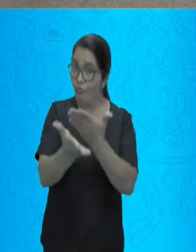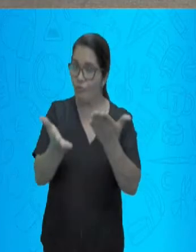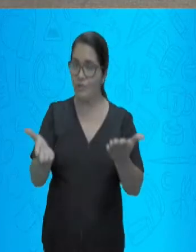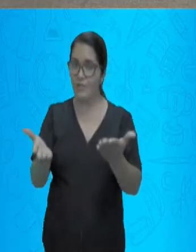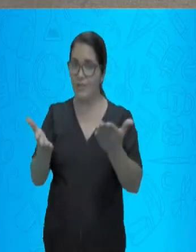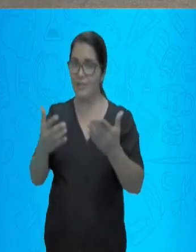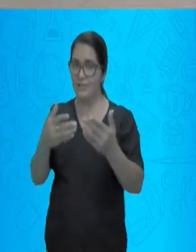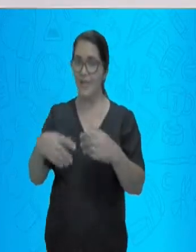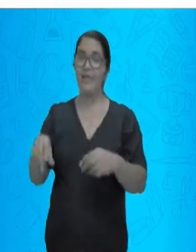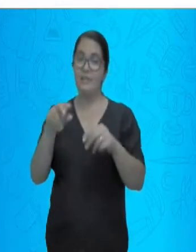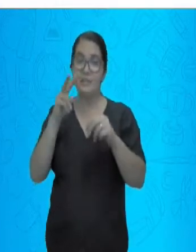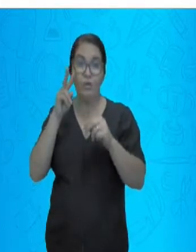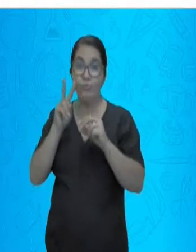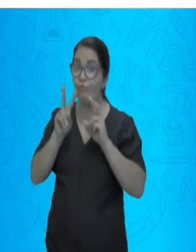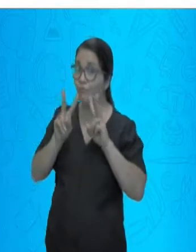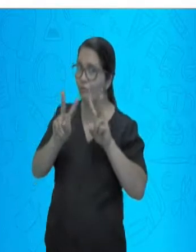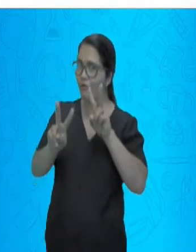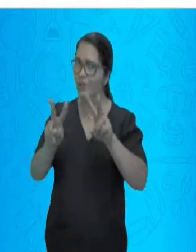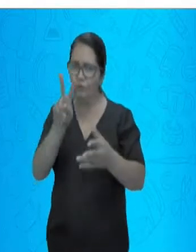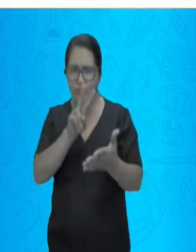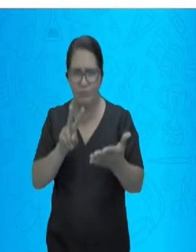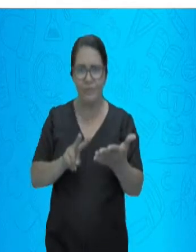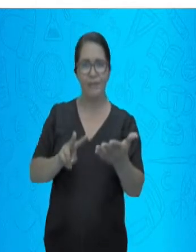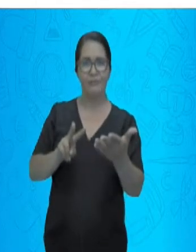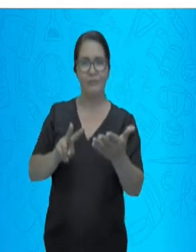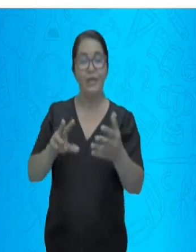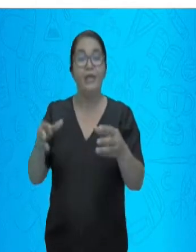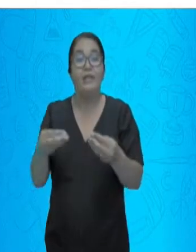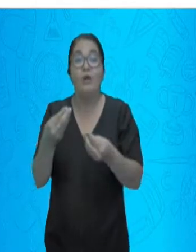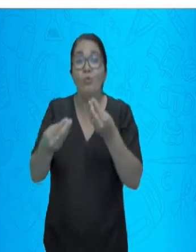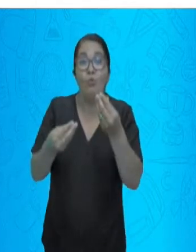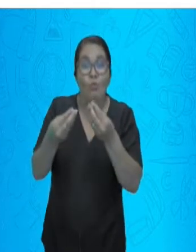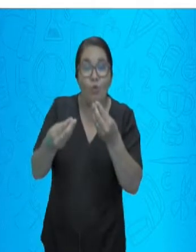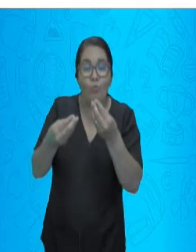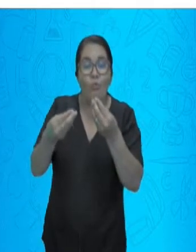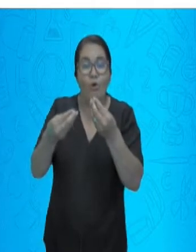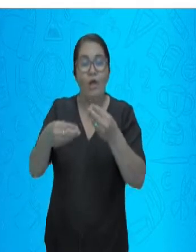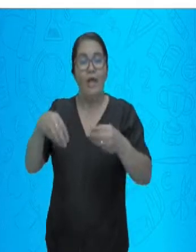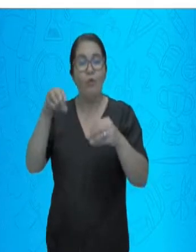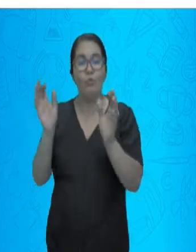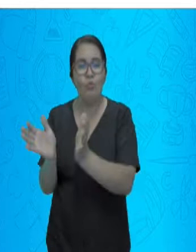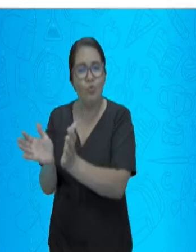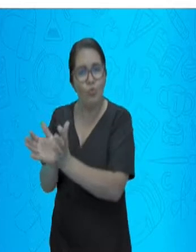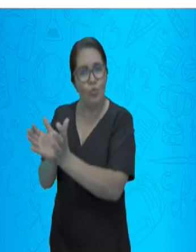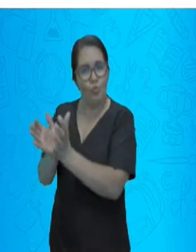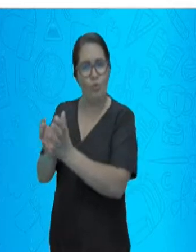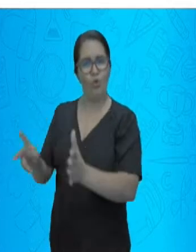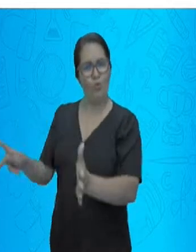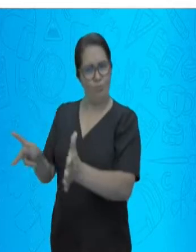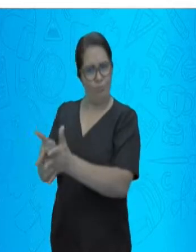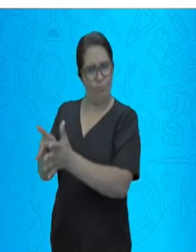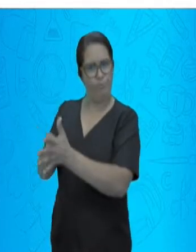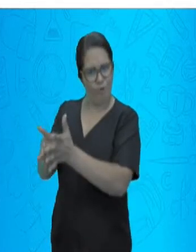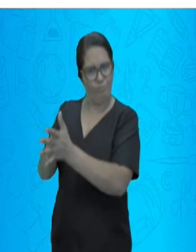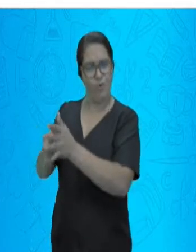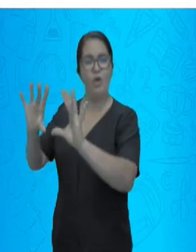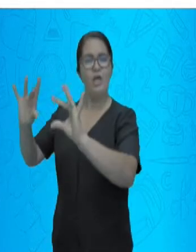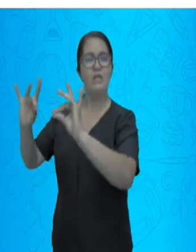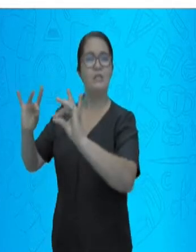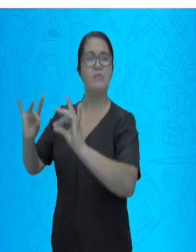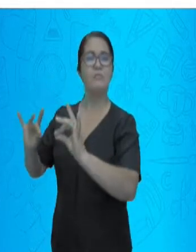que aparece na sua TV. Então, uma porção de matéria que tem propriedades bem definidas e que lhes